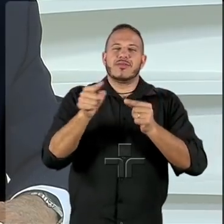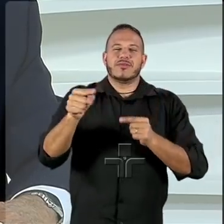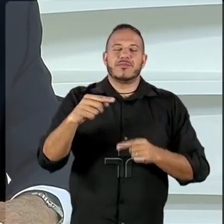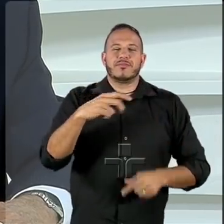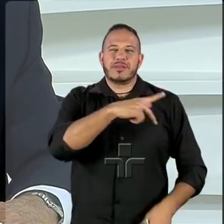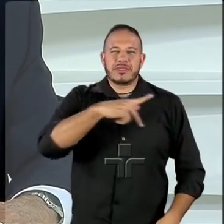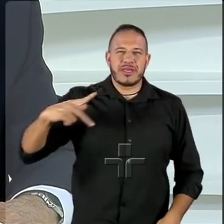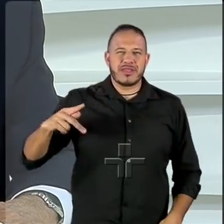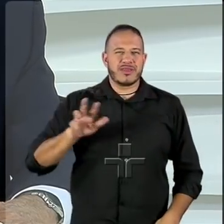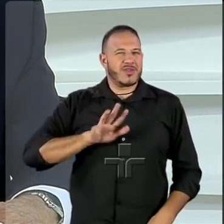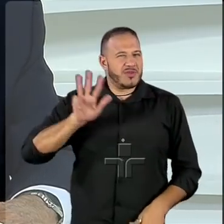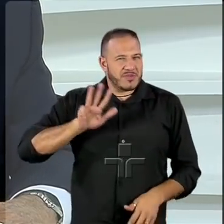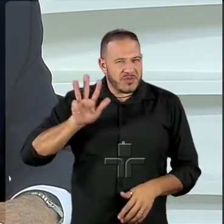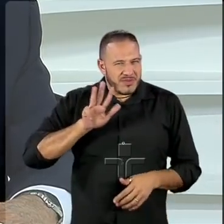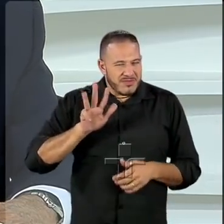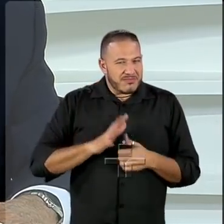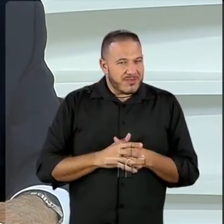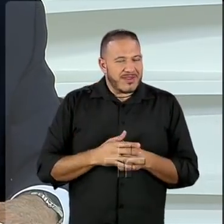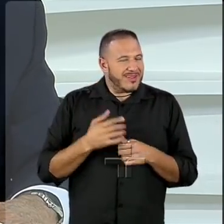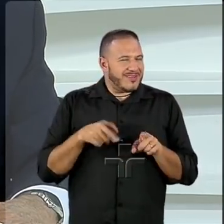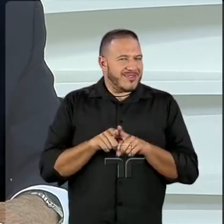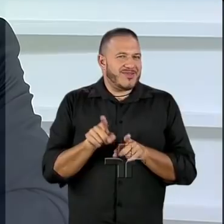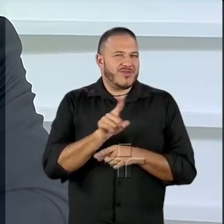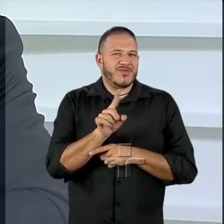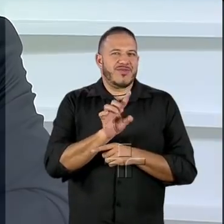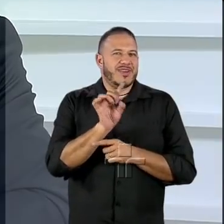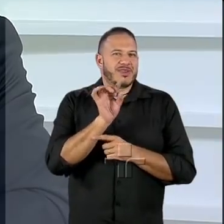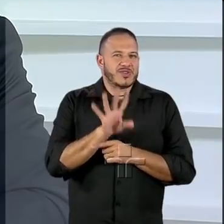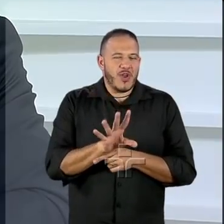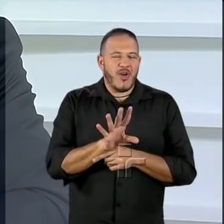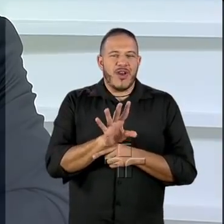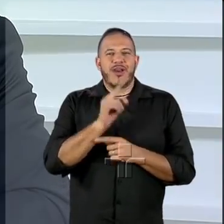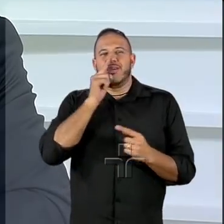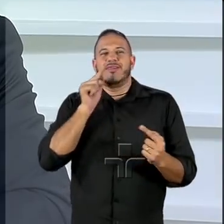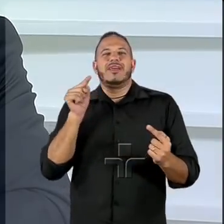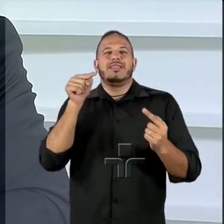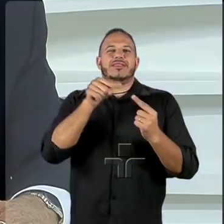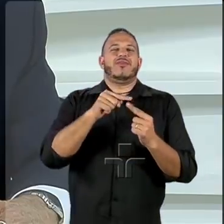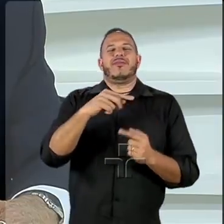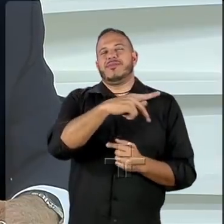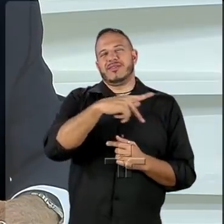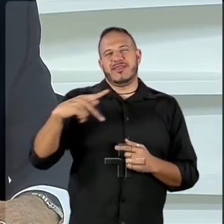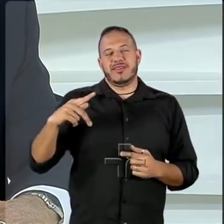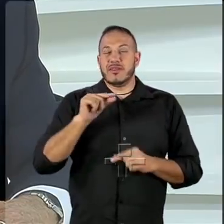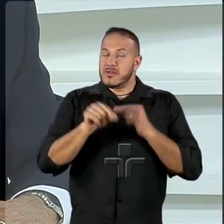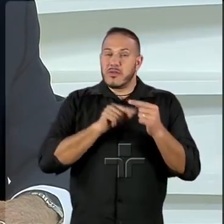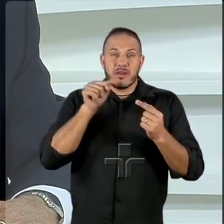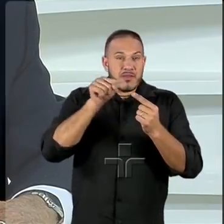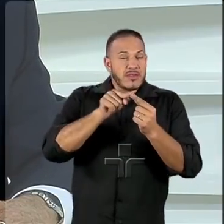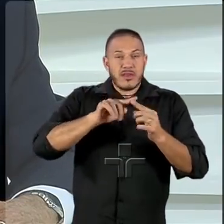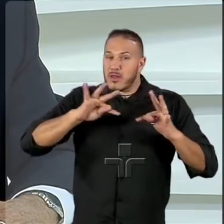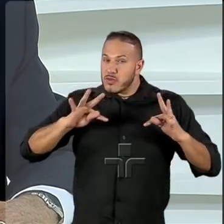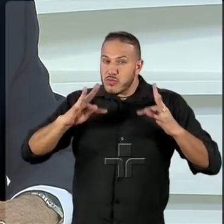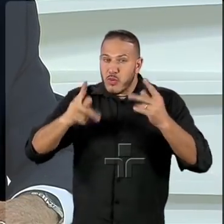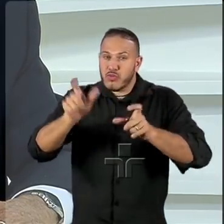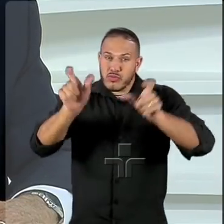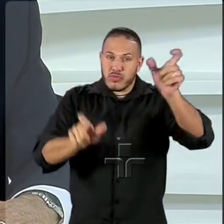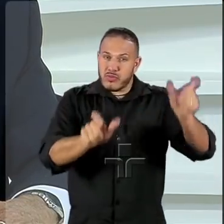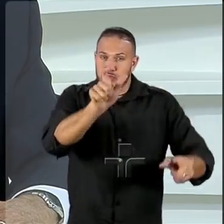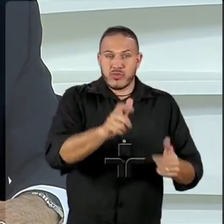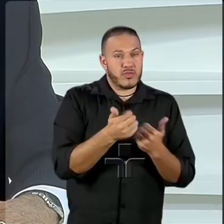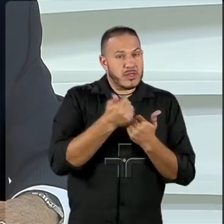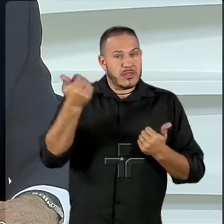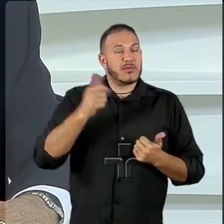Lula. Então, não é só com referência a presidente, é com referência a todos os ministros. E depois